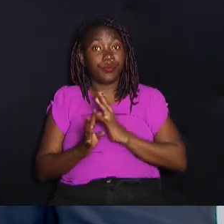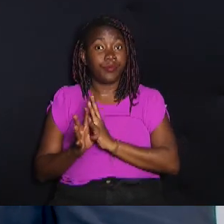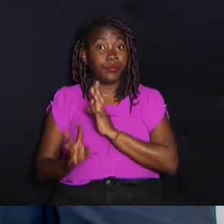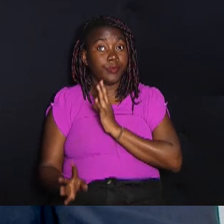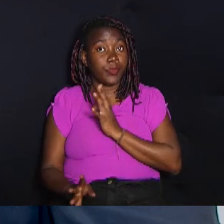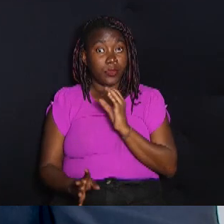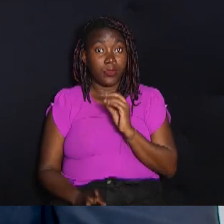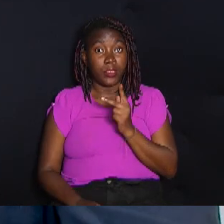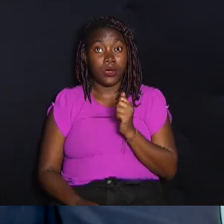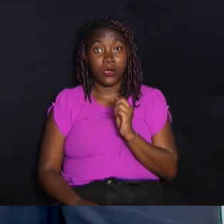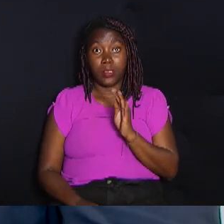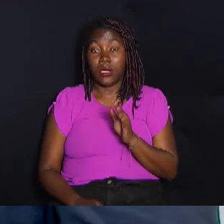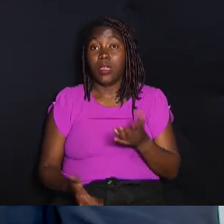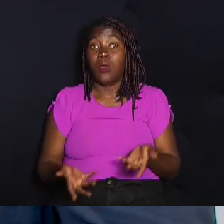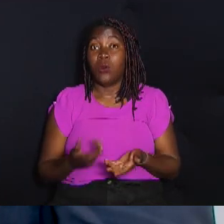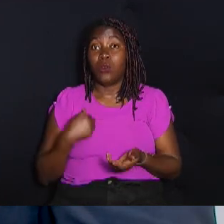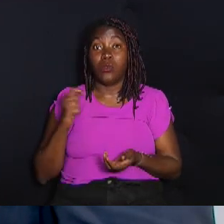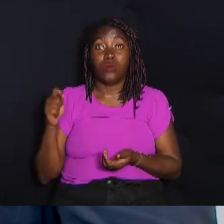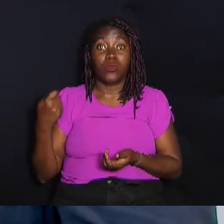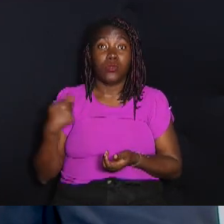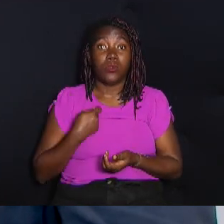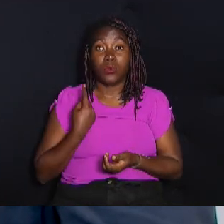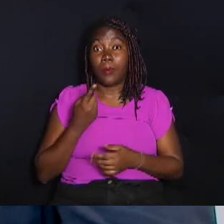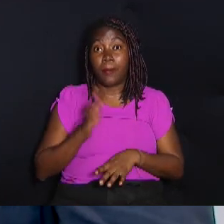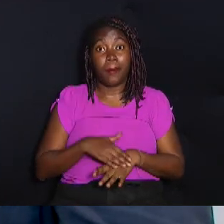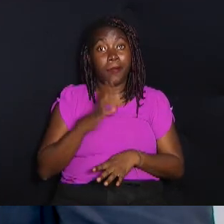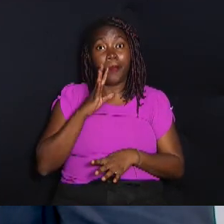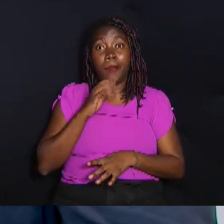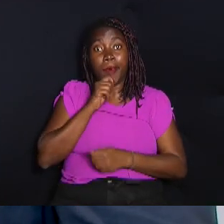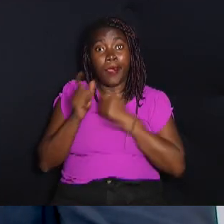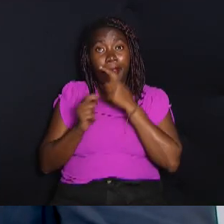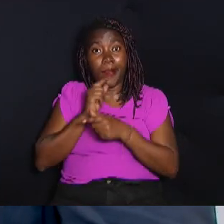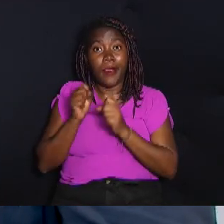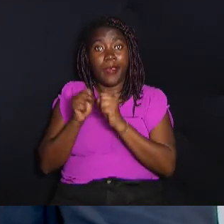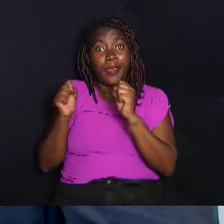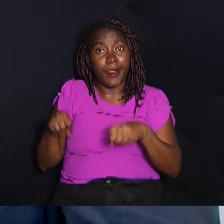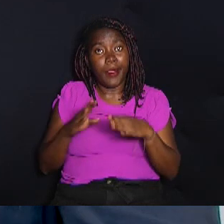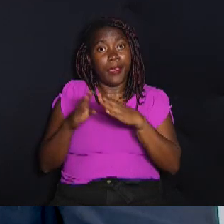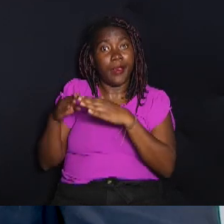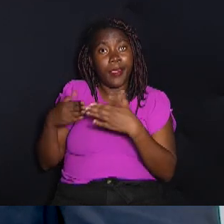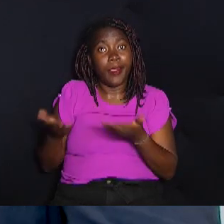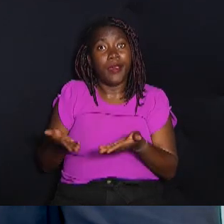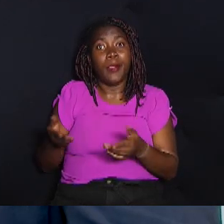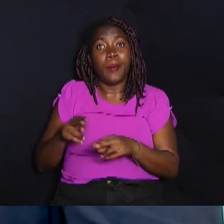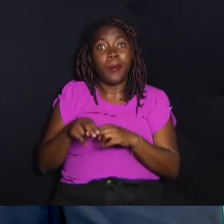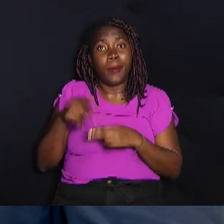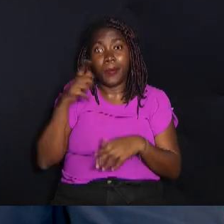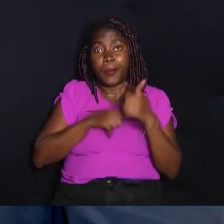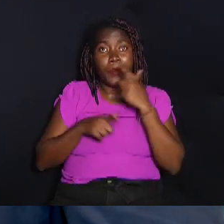cab que hoje eh eu sou um dos maiores críticos ao sistema de habitação em Campinas hoje porque ela